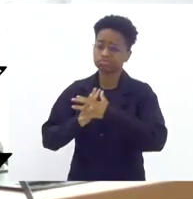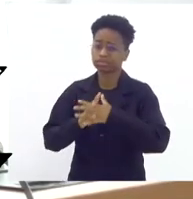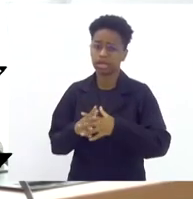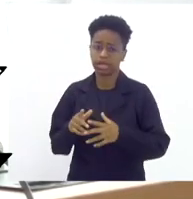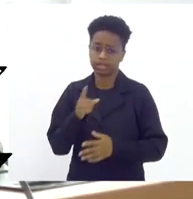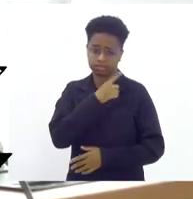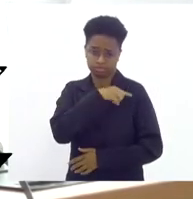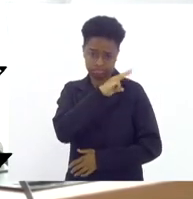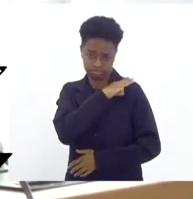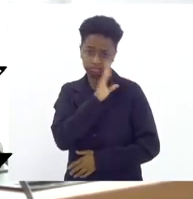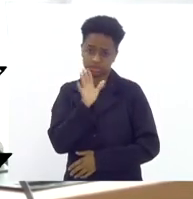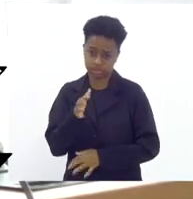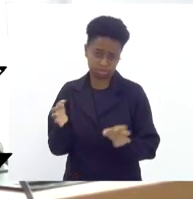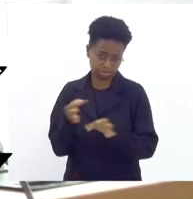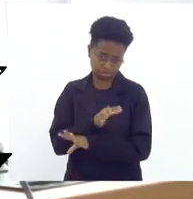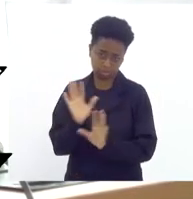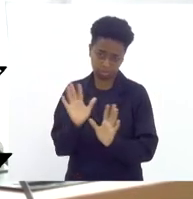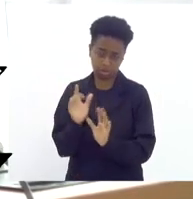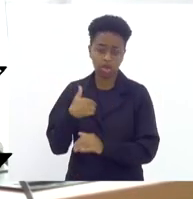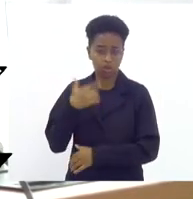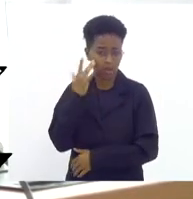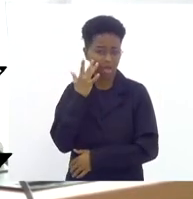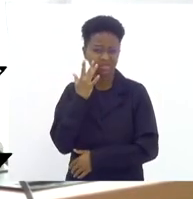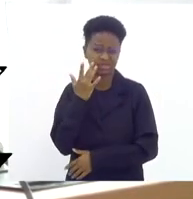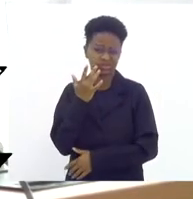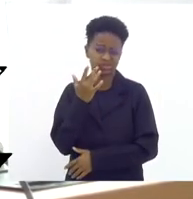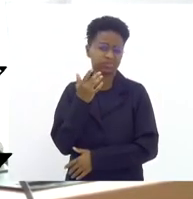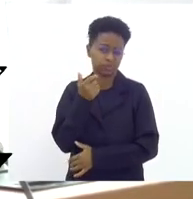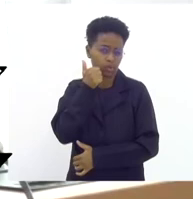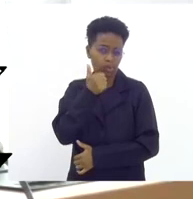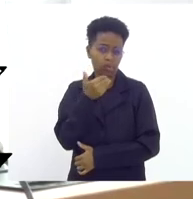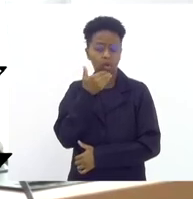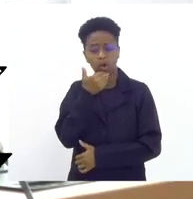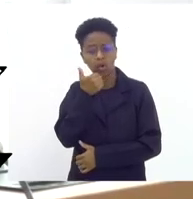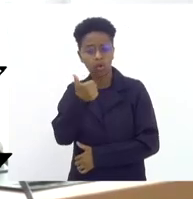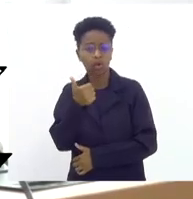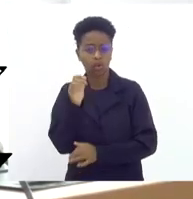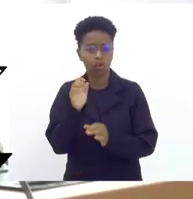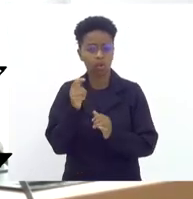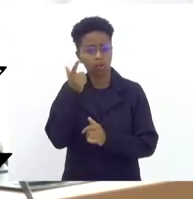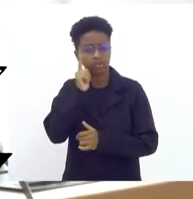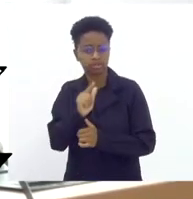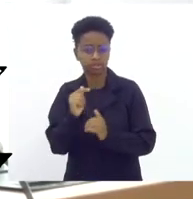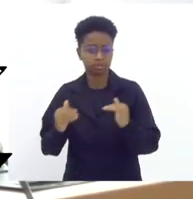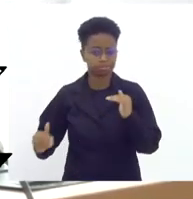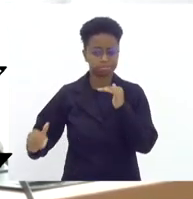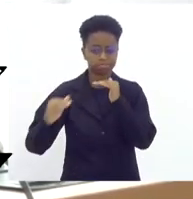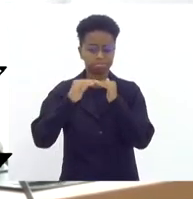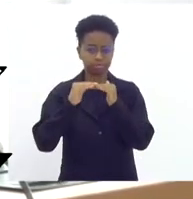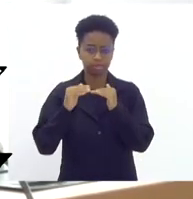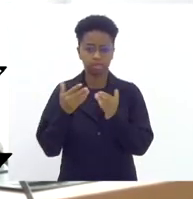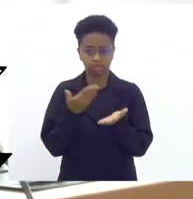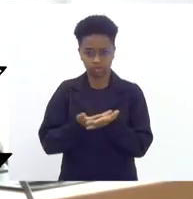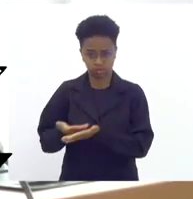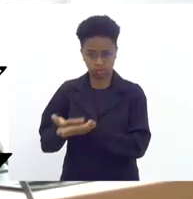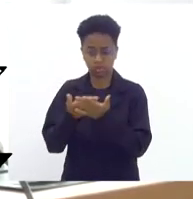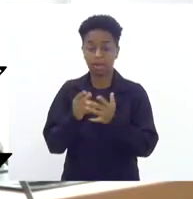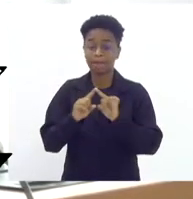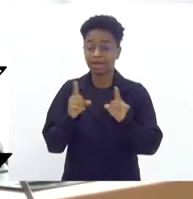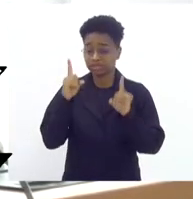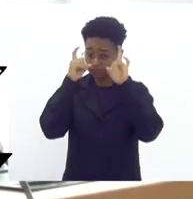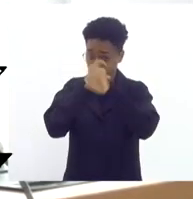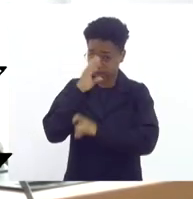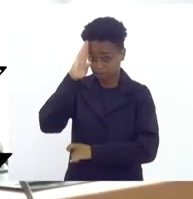Ensino Médio acho que eu posso dizer que a gente tá tendo bastante sucesso nas equivalências de estudo e a dificuldade